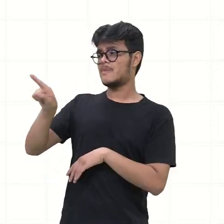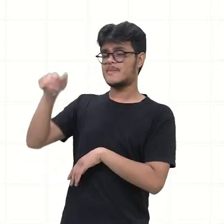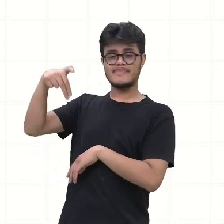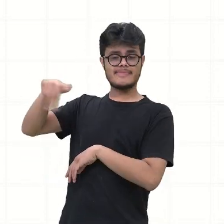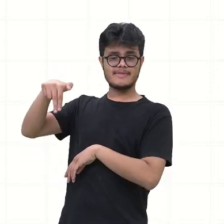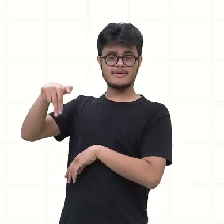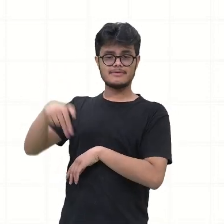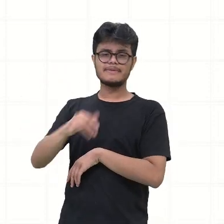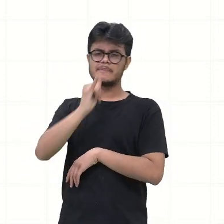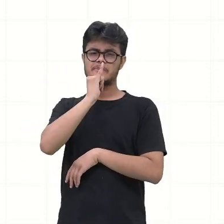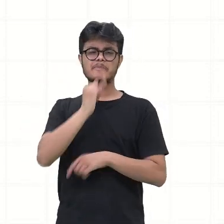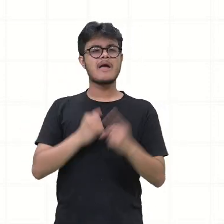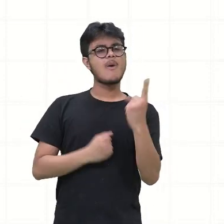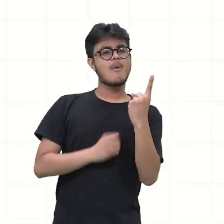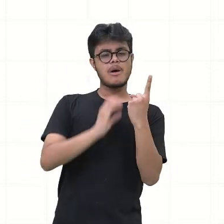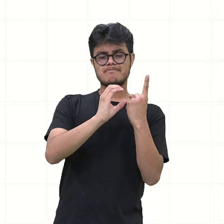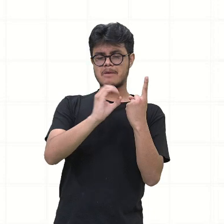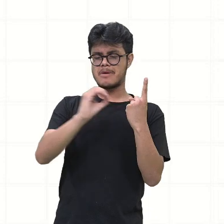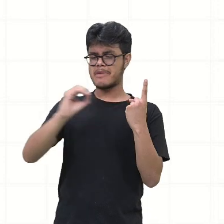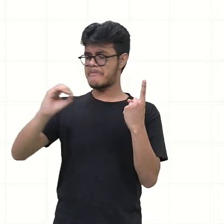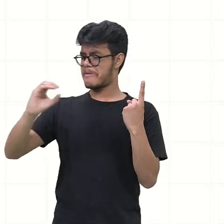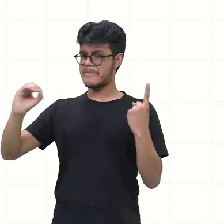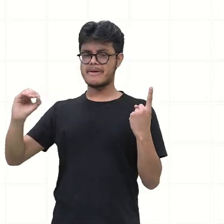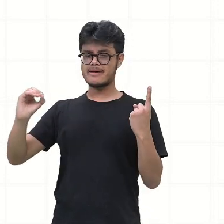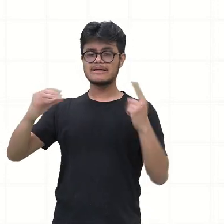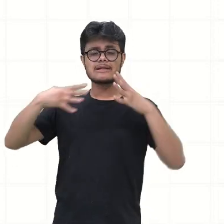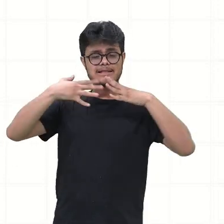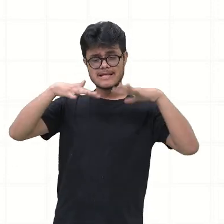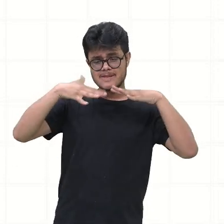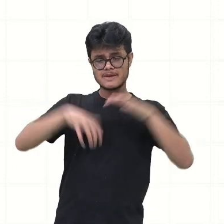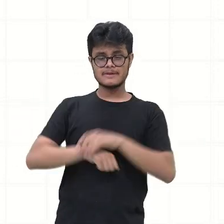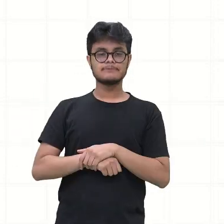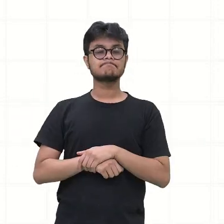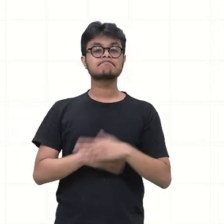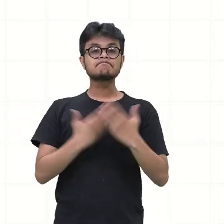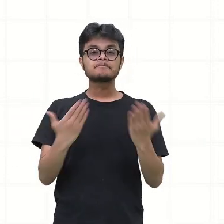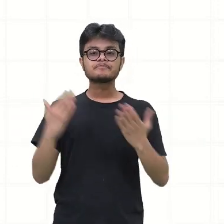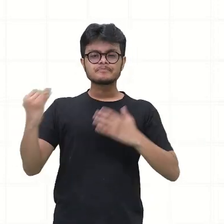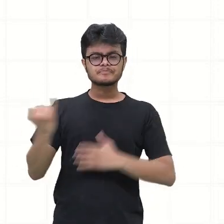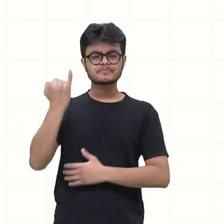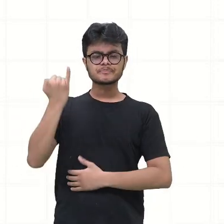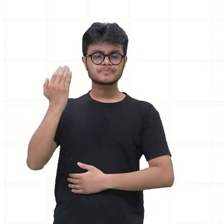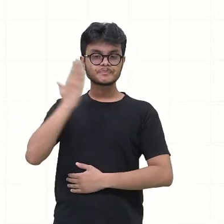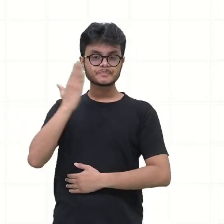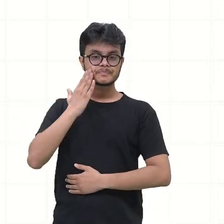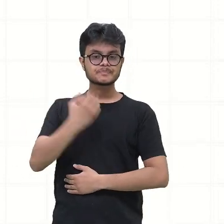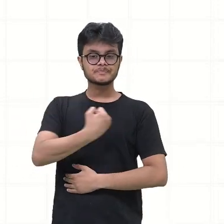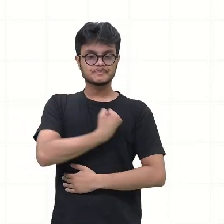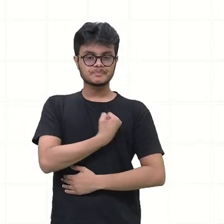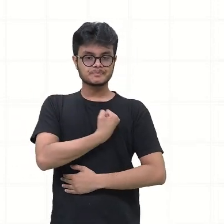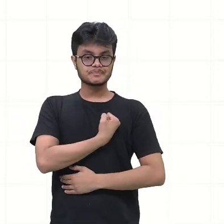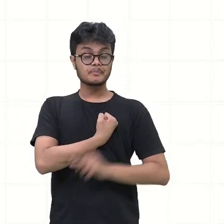1 milhão também vai ser um número natural. O mais importante de a gente entender aqui nos números naturais,